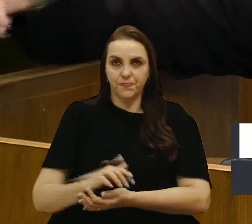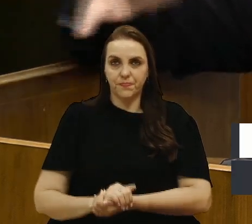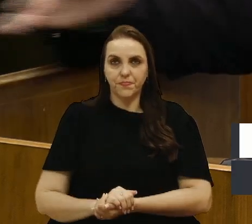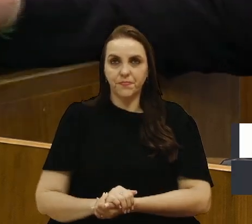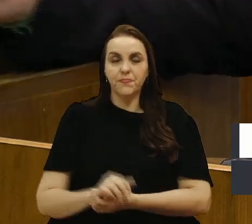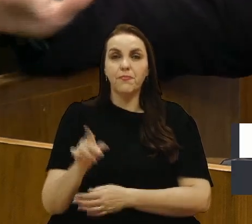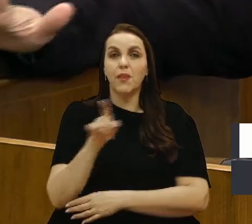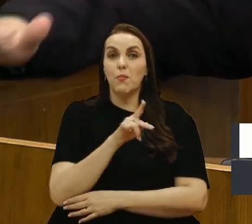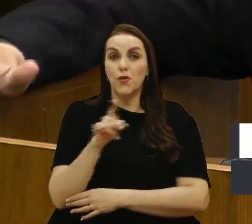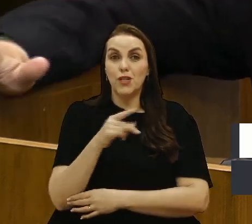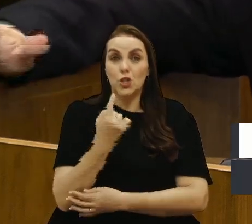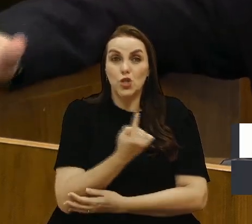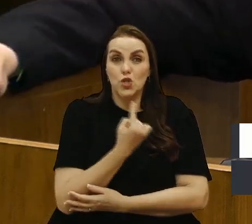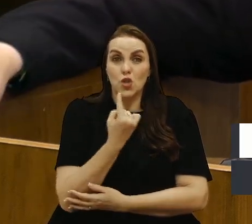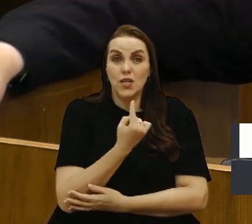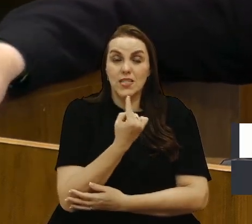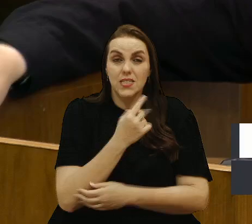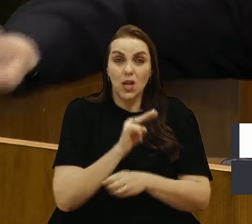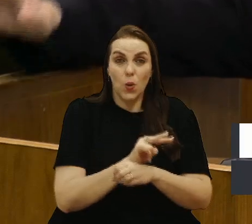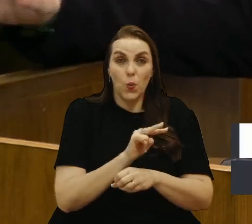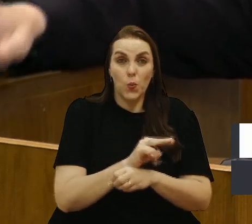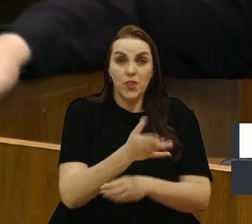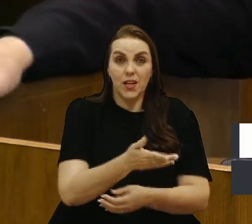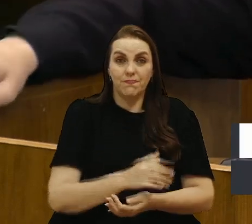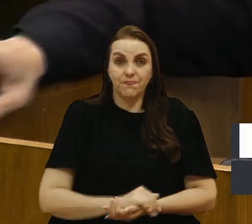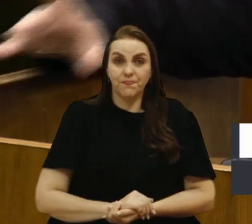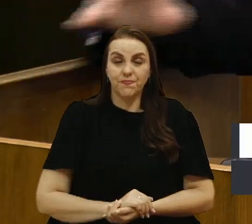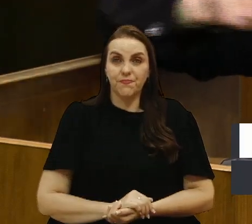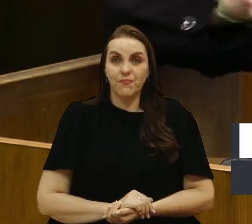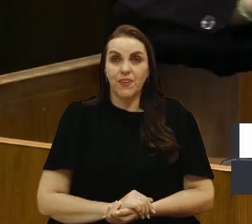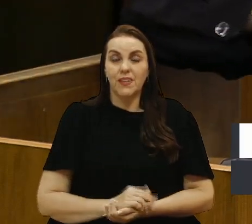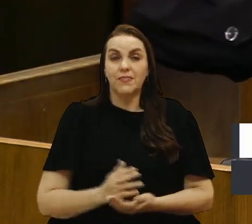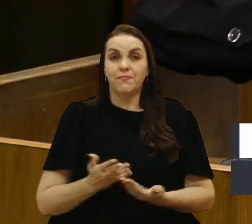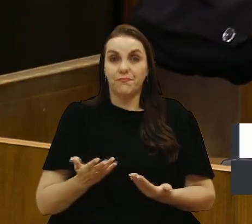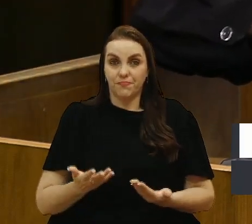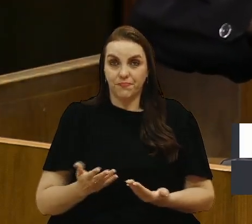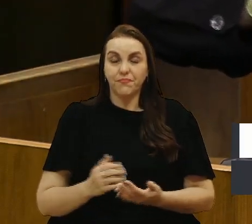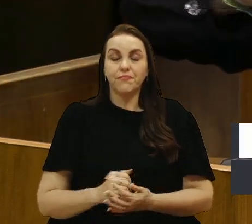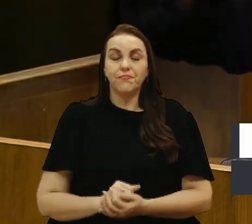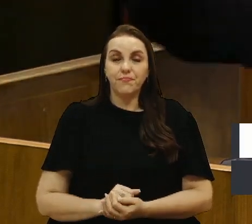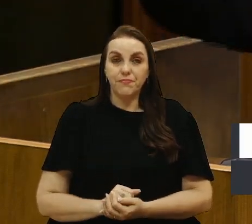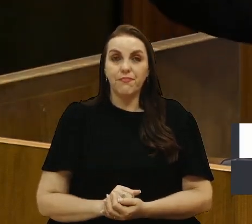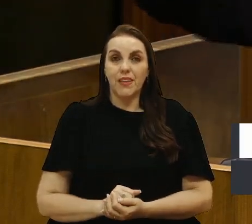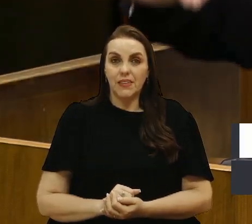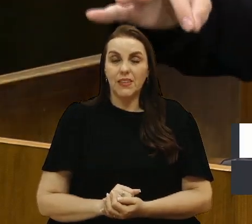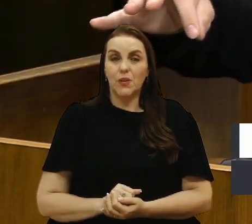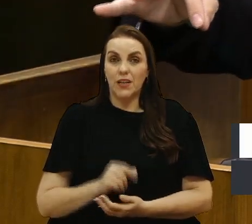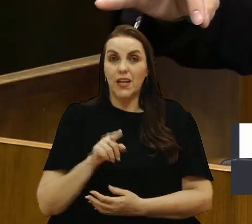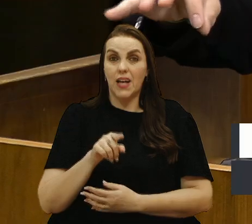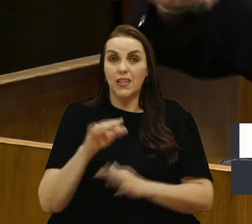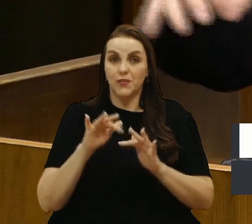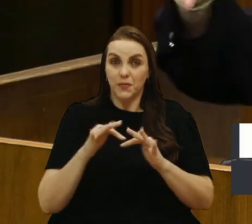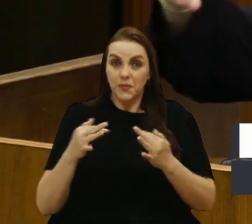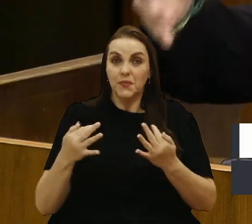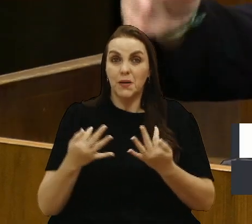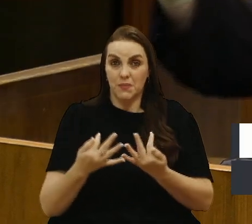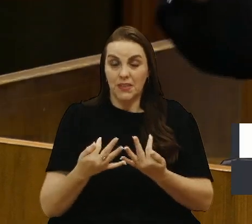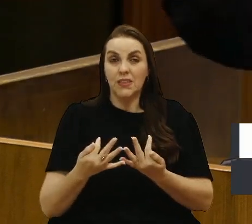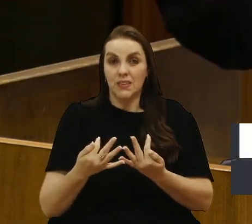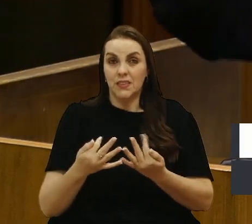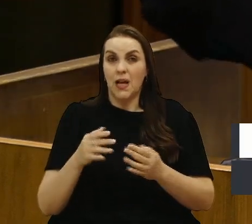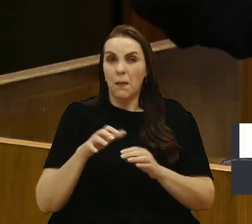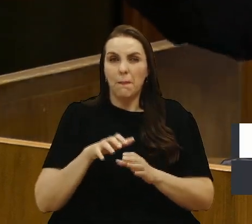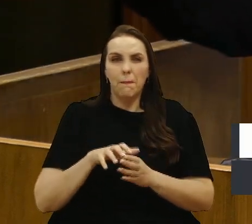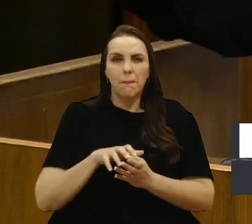tendo que cuidar sozinhas da situação. E aí, já lhe concedo, vereadora, as famílias, em sua maioria